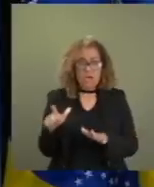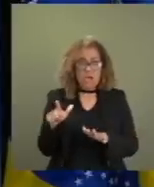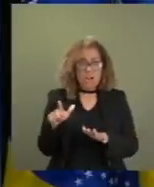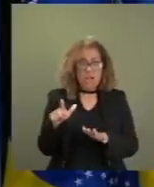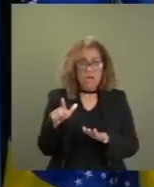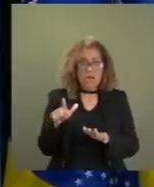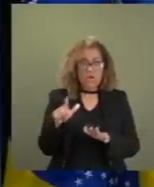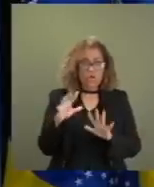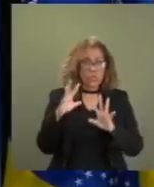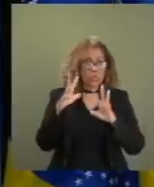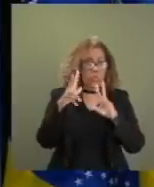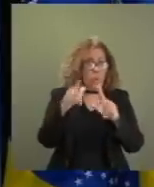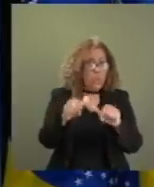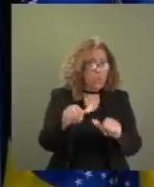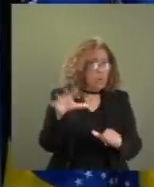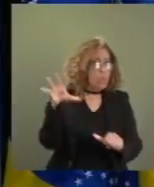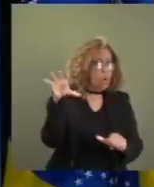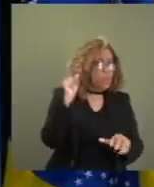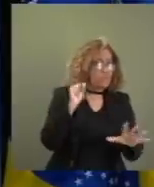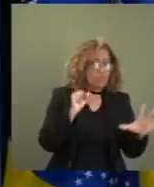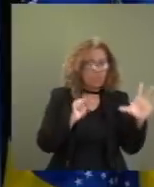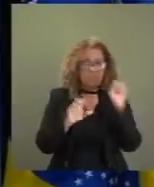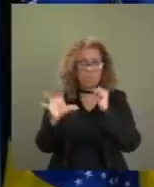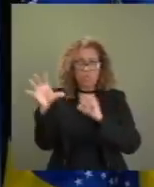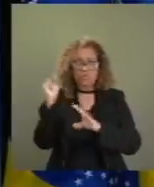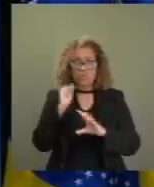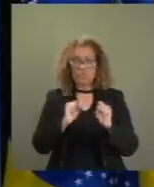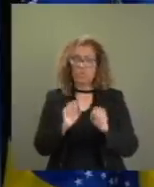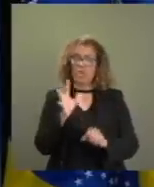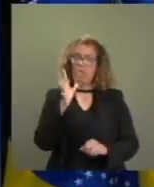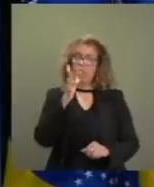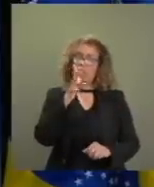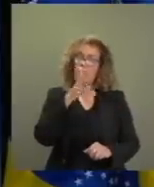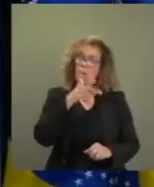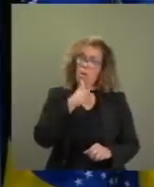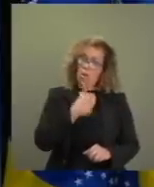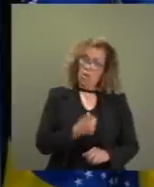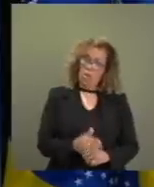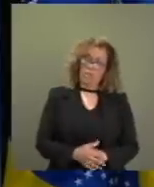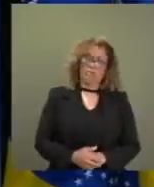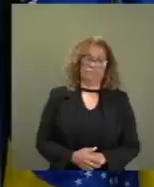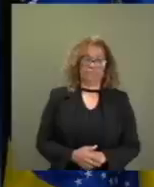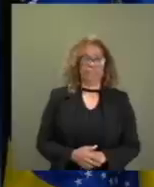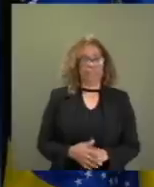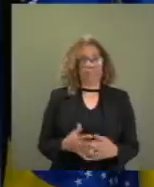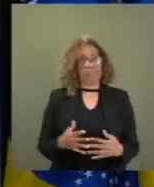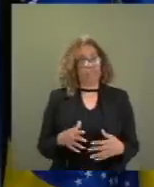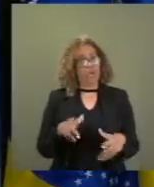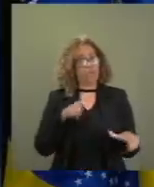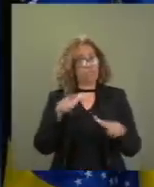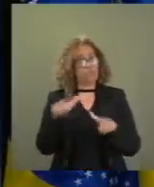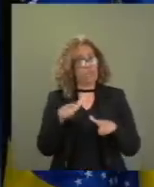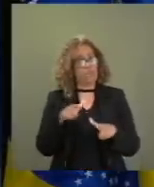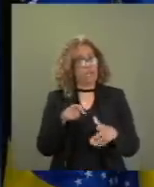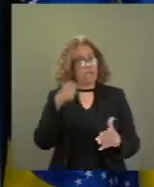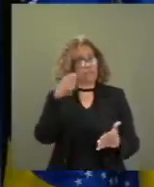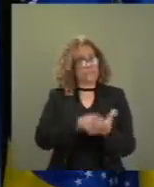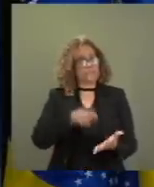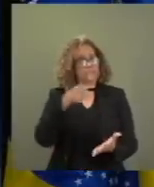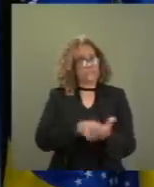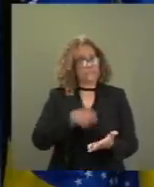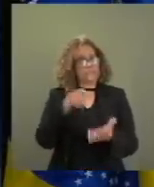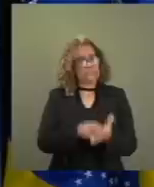todo mundo que tem que ser ouvido Então nós vamos trabalhar vamos combater o Bom Combate